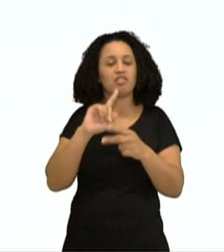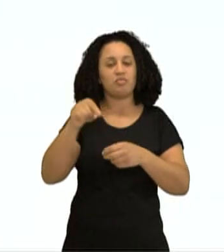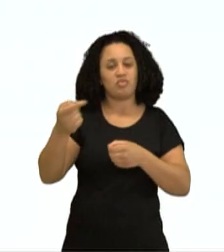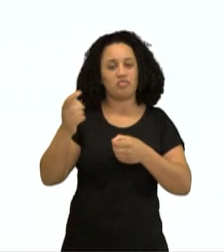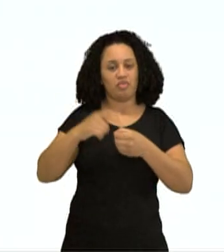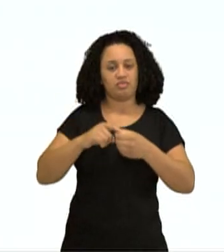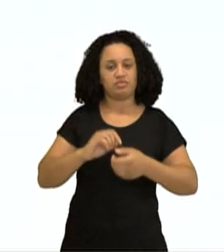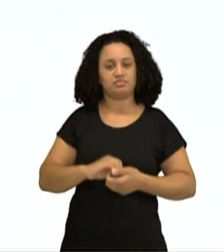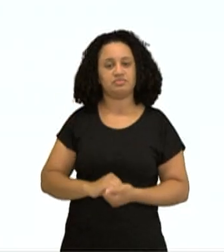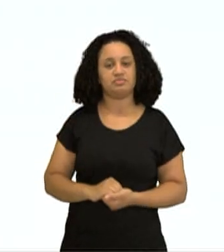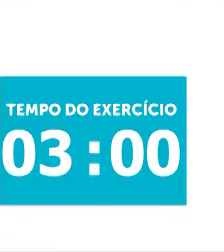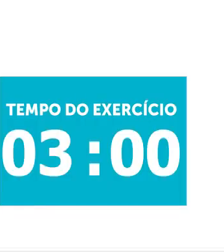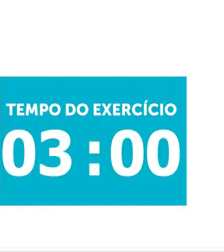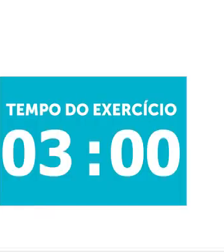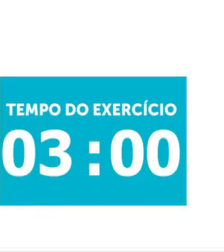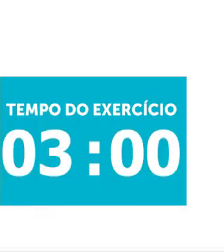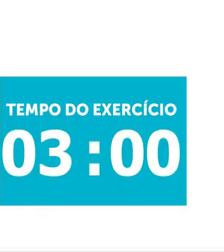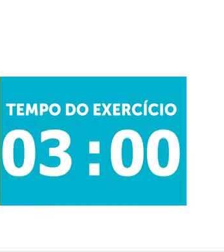volto.